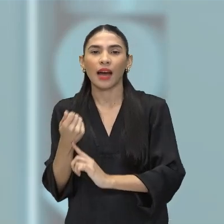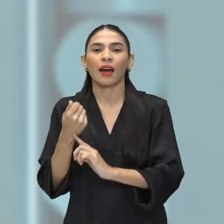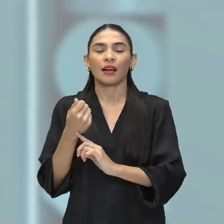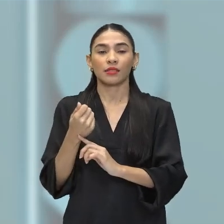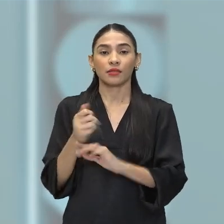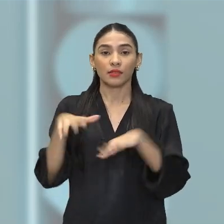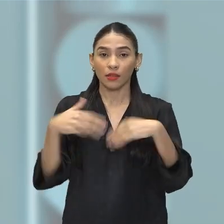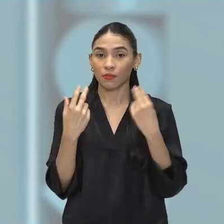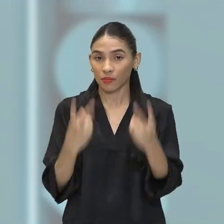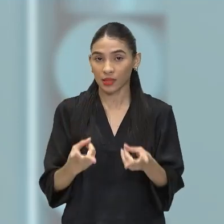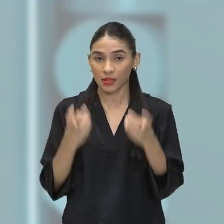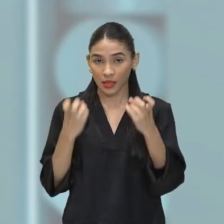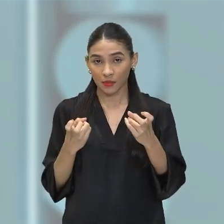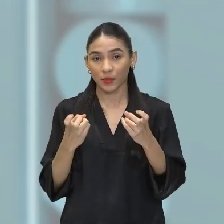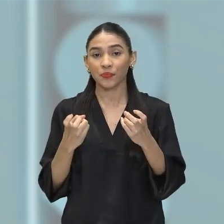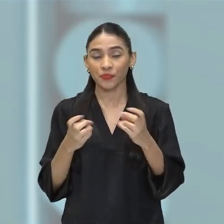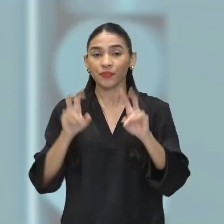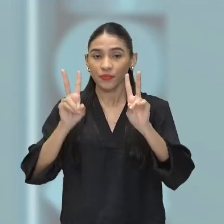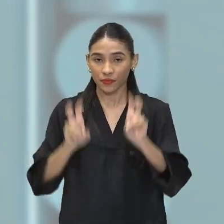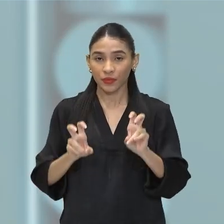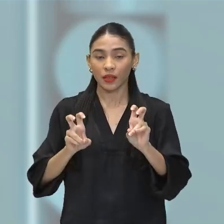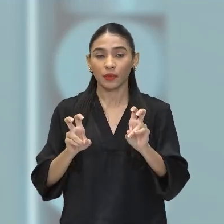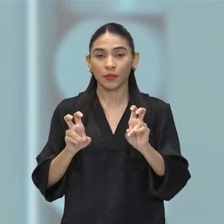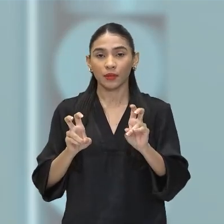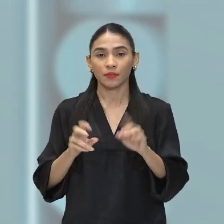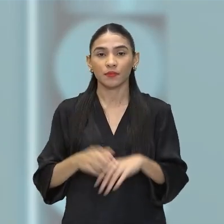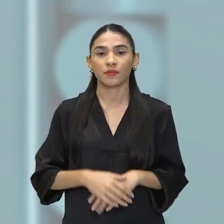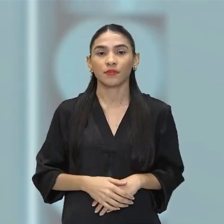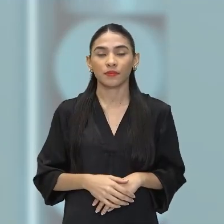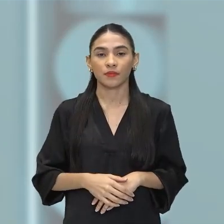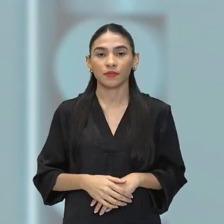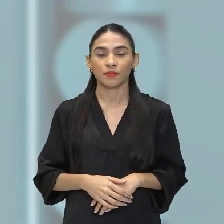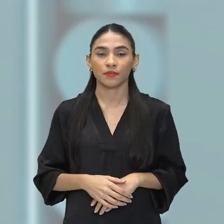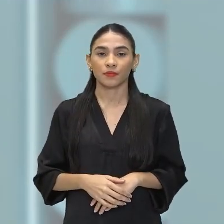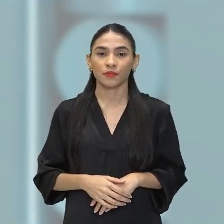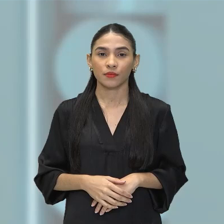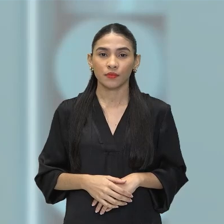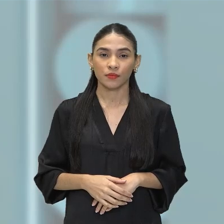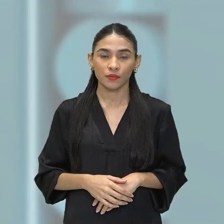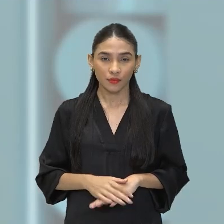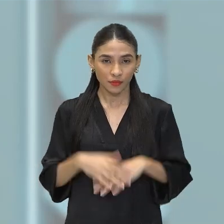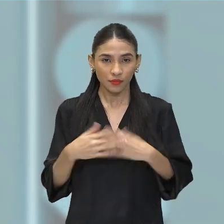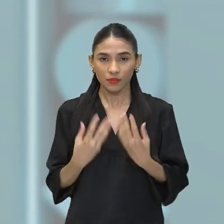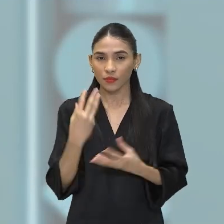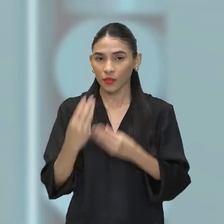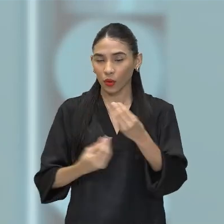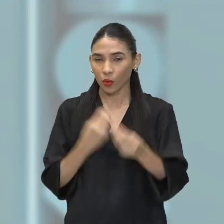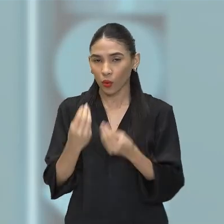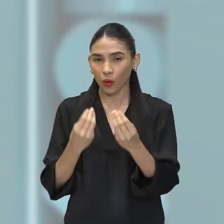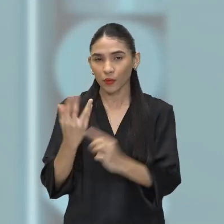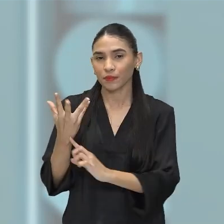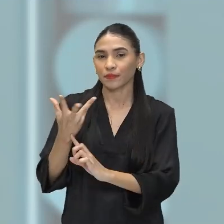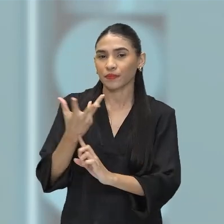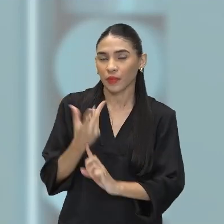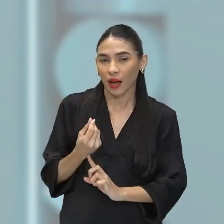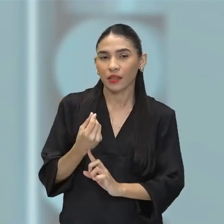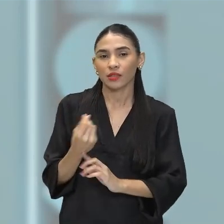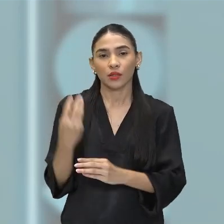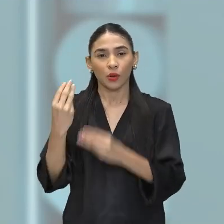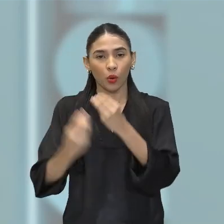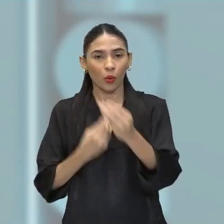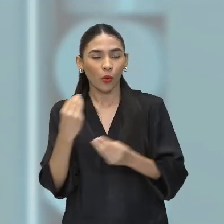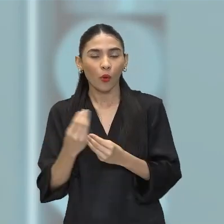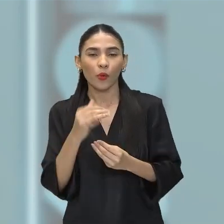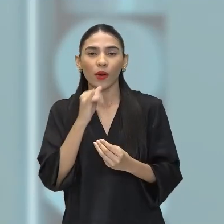é justamente essa temática, o trabalho, a forma artística, o trabalho que faz a